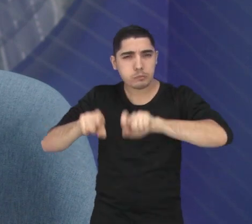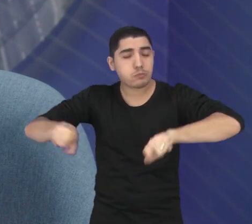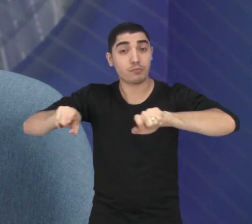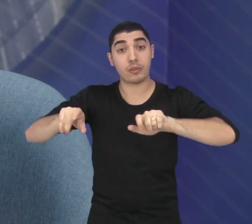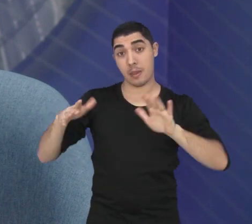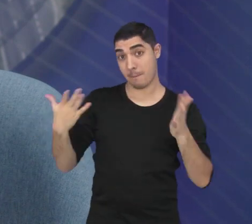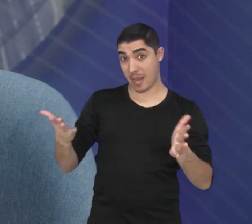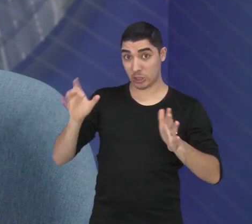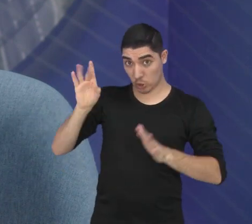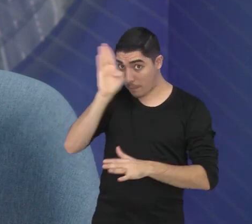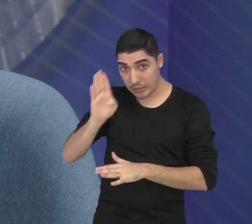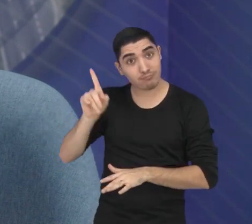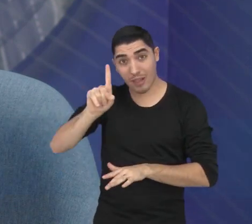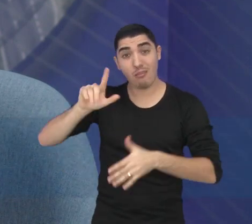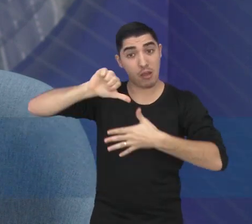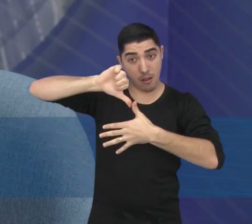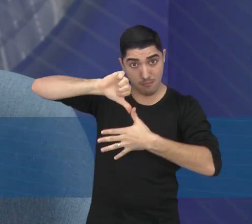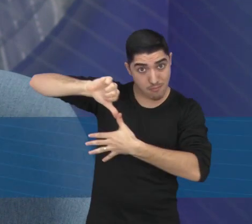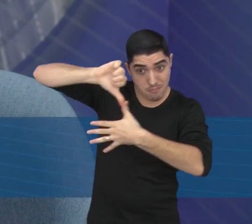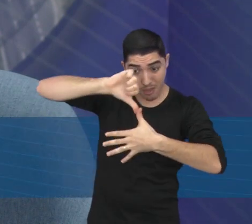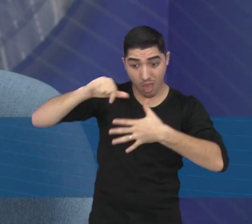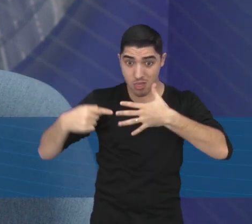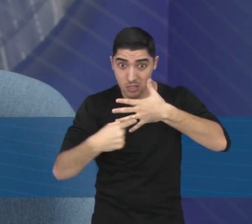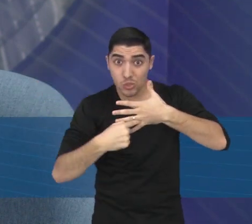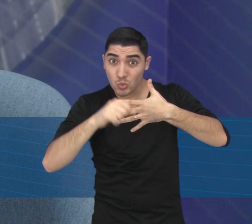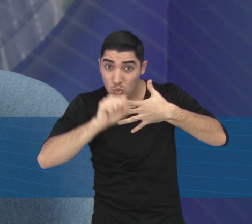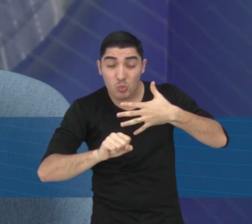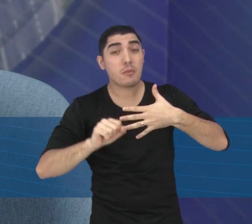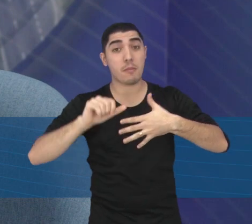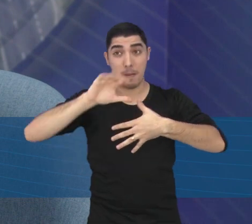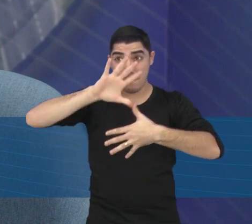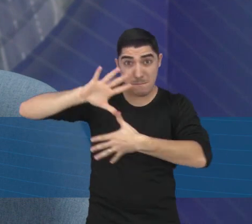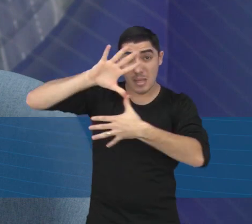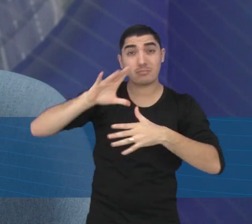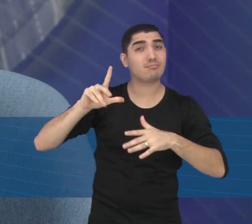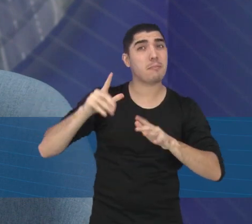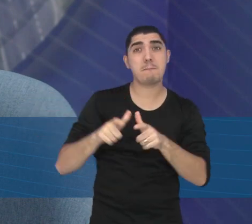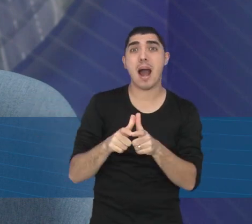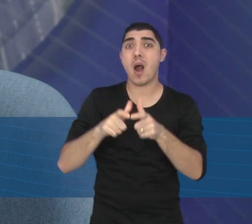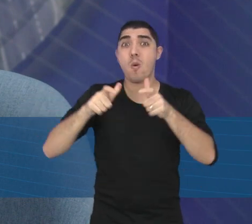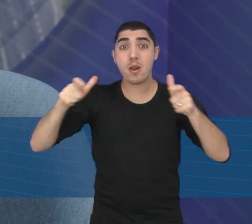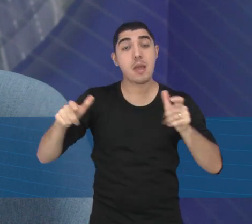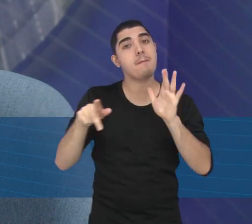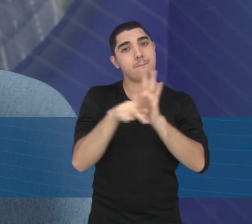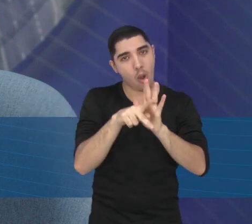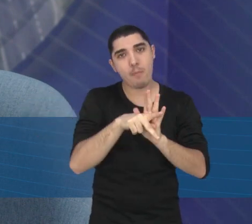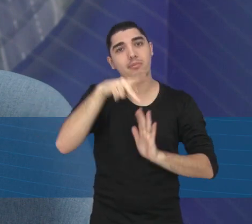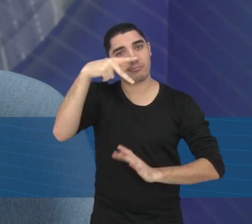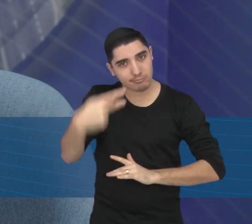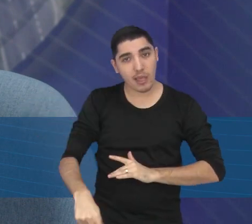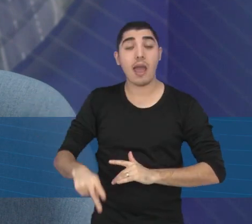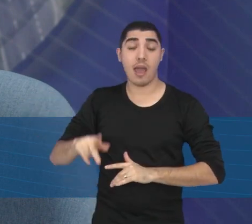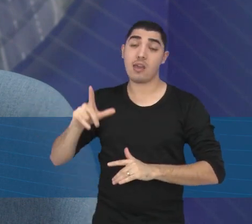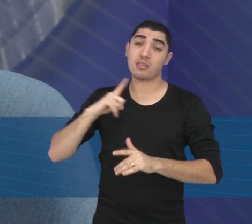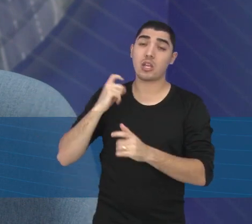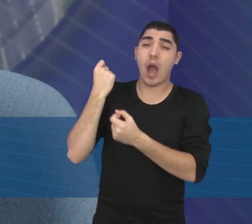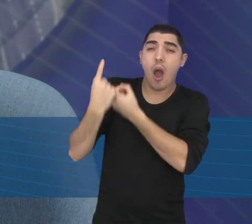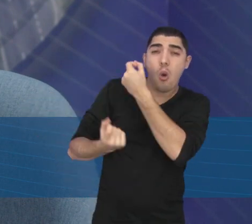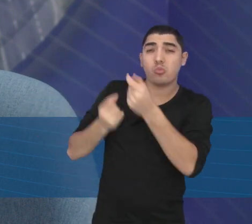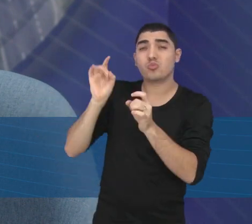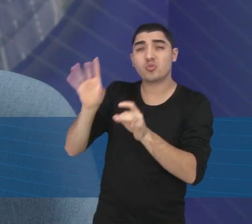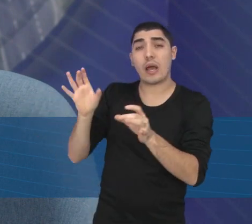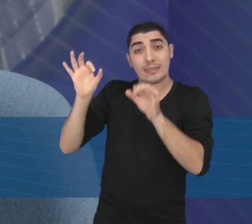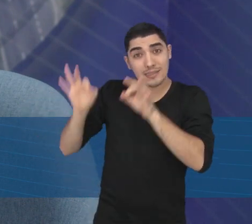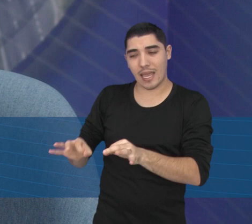de uma forma geral, tem deixado a desejar. Para se ter uma ideia, apenas 3% do lixo eletrônico é descartado corretamente.